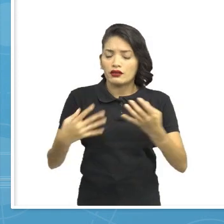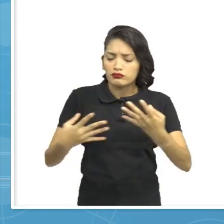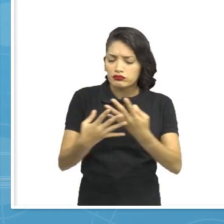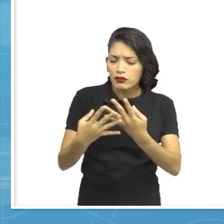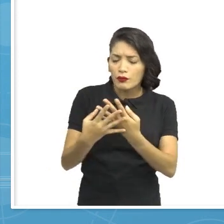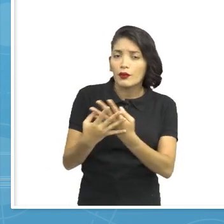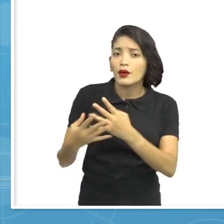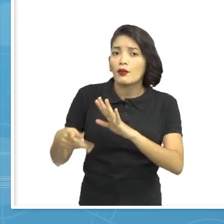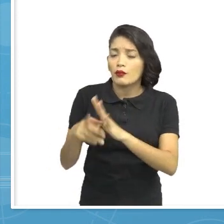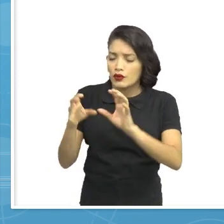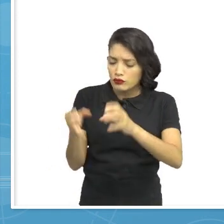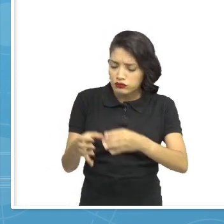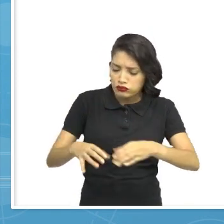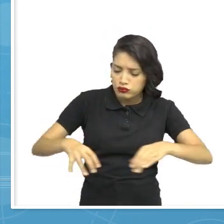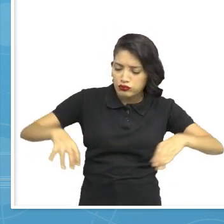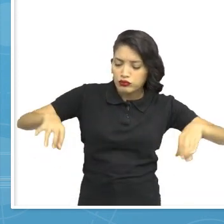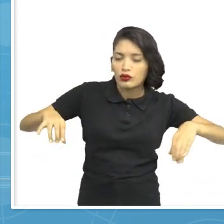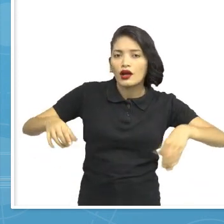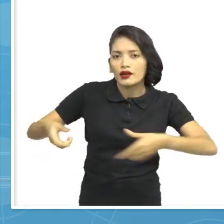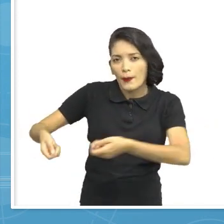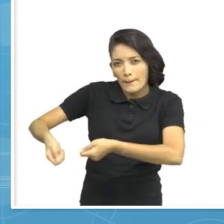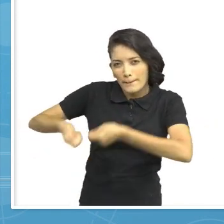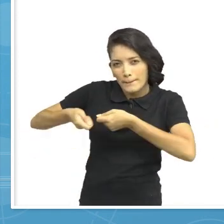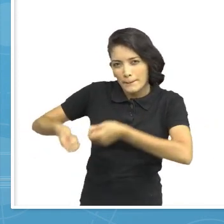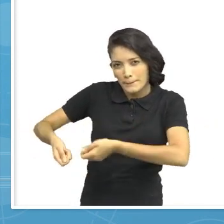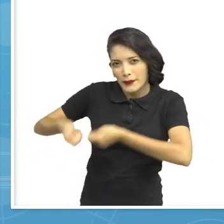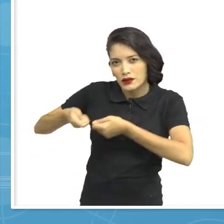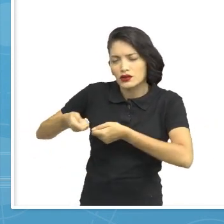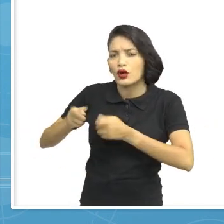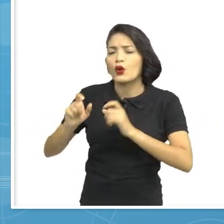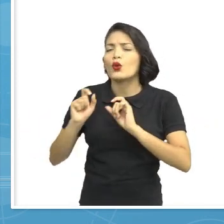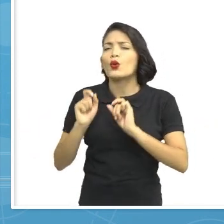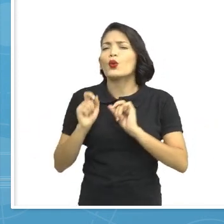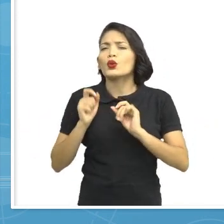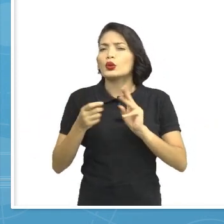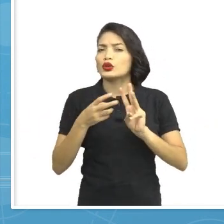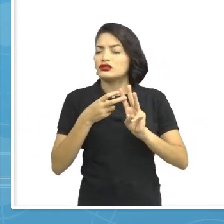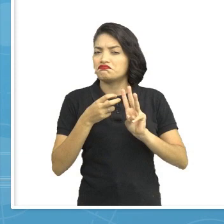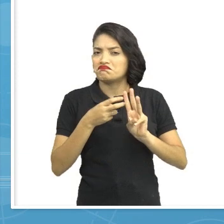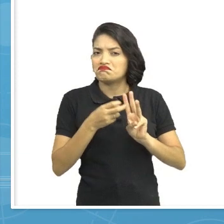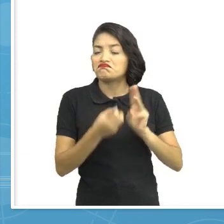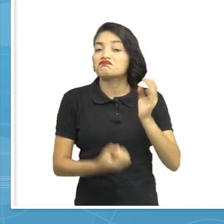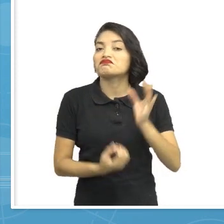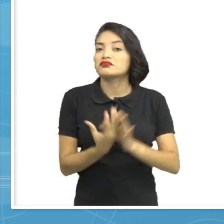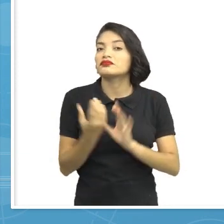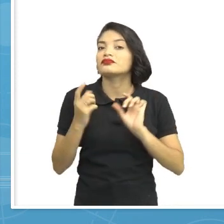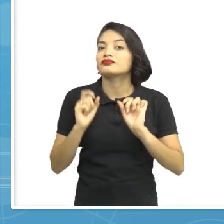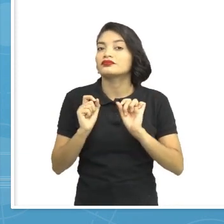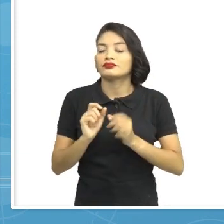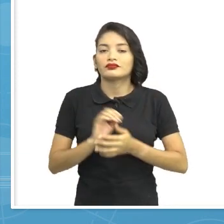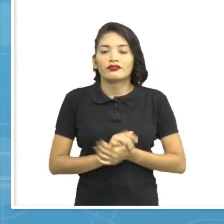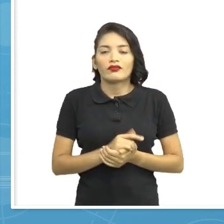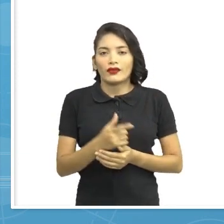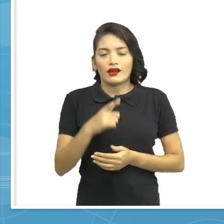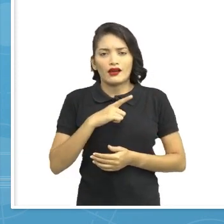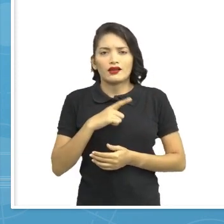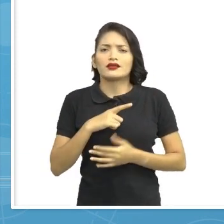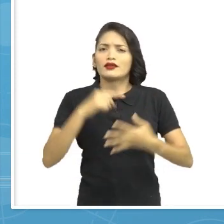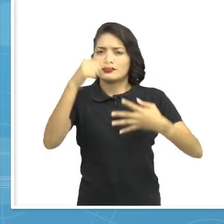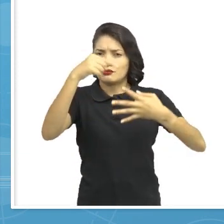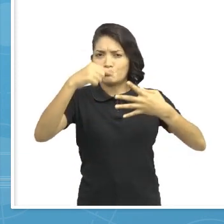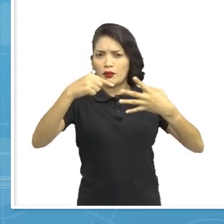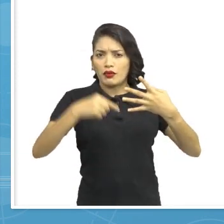trançados para o processamento da mandioca, o que que os índios estão produzindo? Aí a gente tem as alternativas com